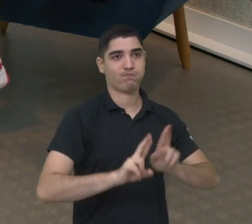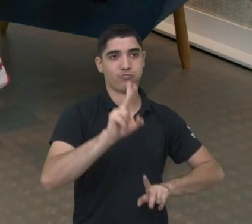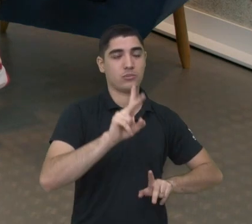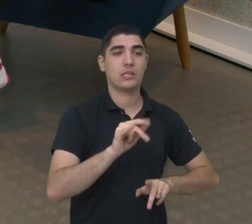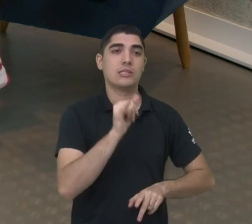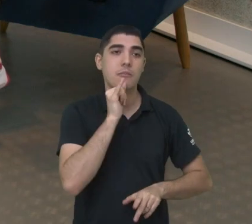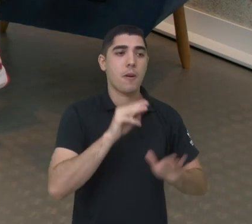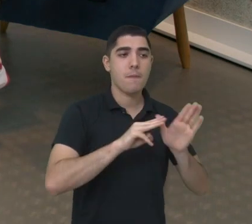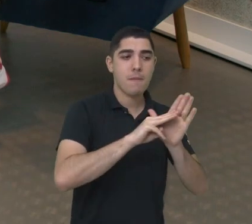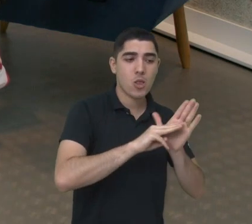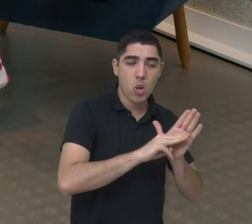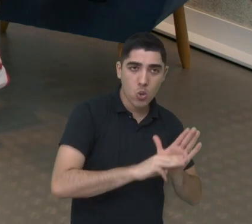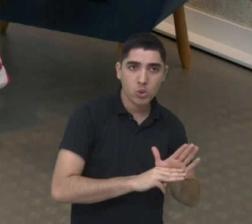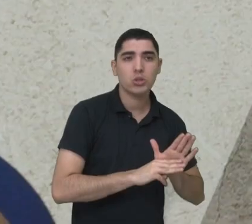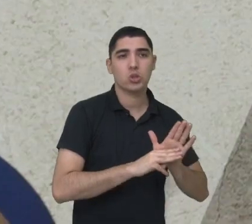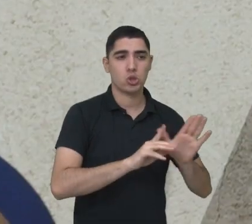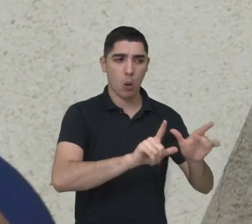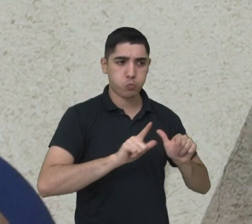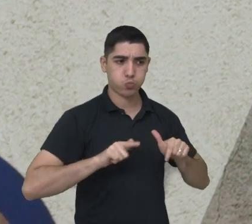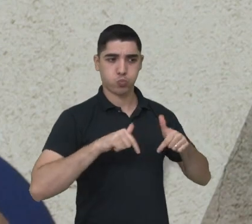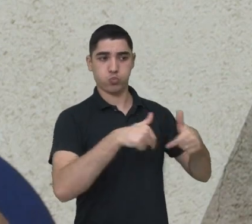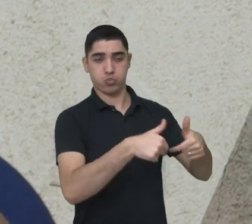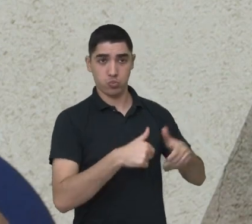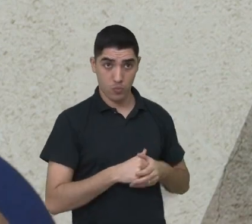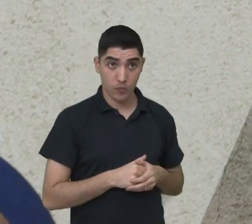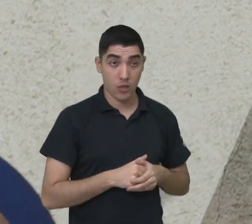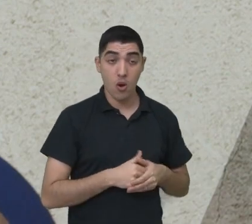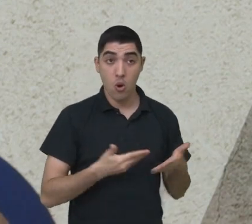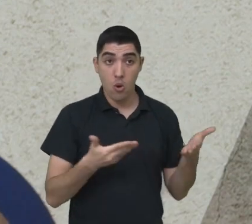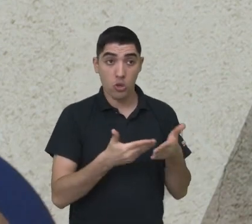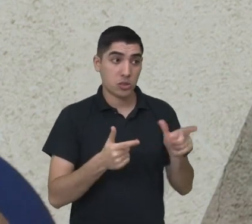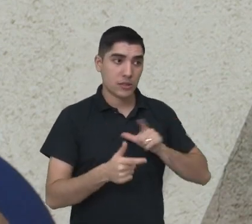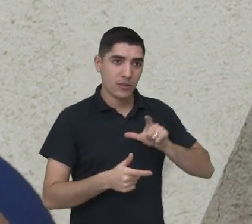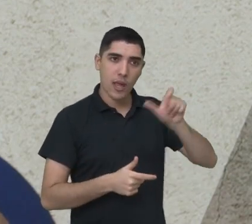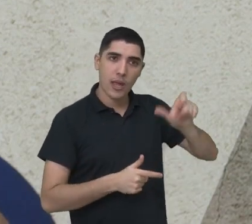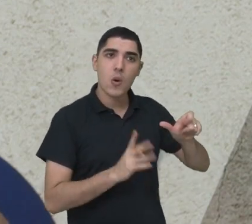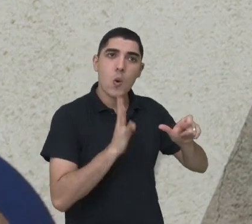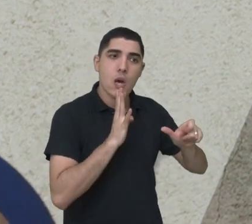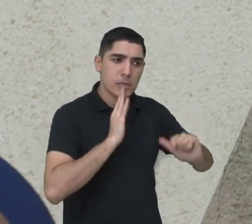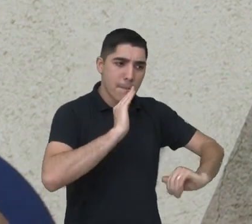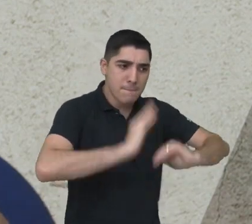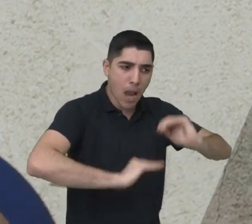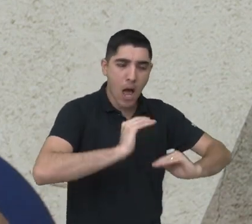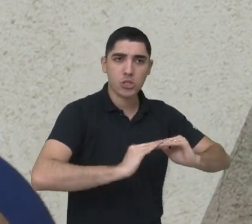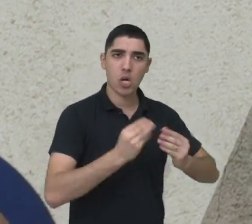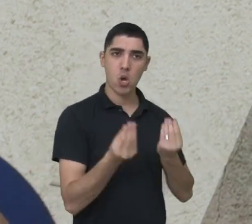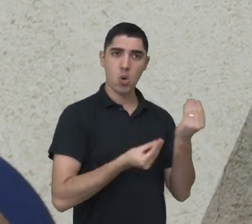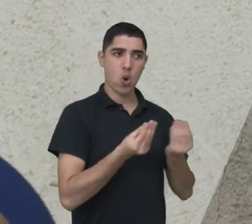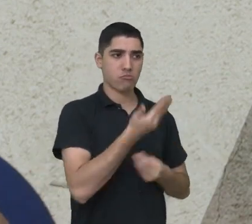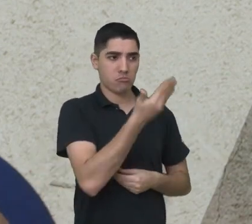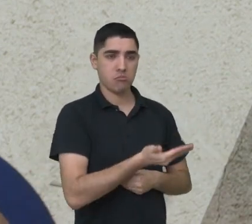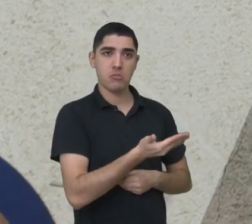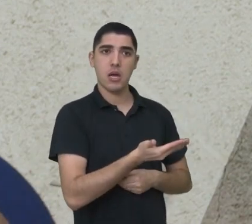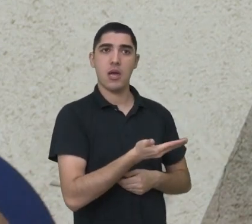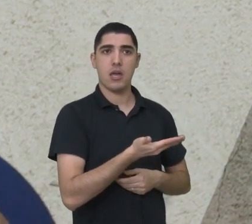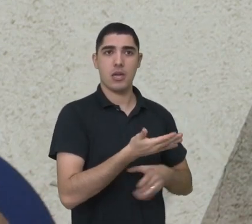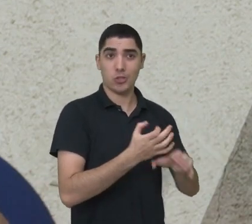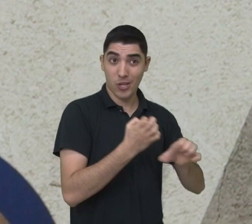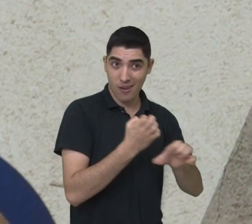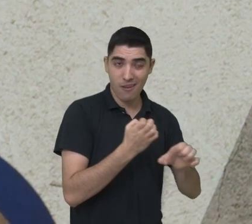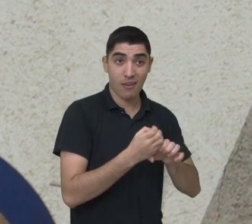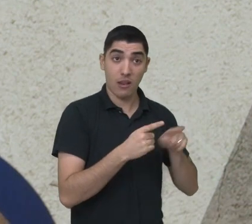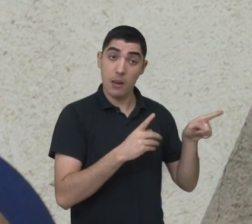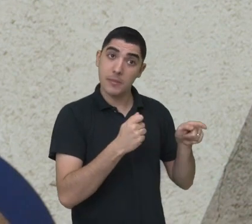falam de metodologias ativas, né? Quando você fala de um olhar assim, mais prático, do profissional, do engenheiro,